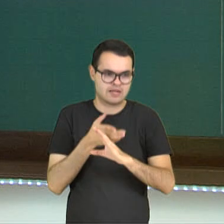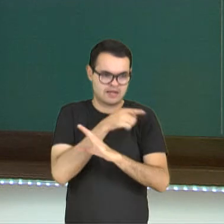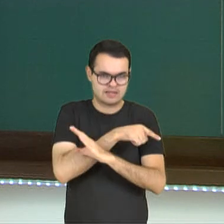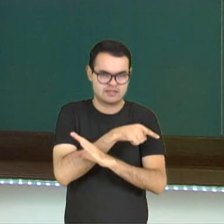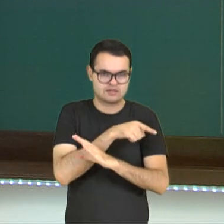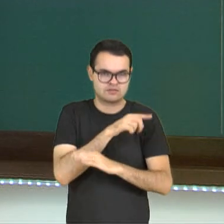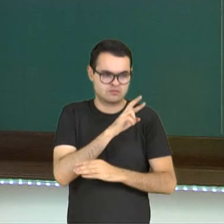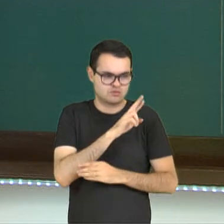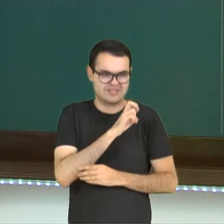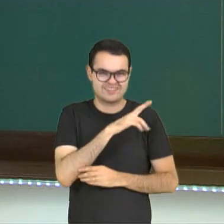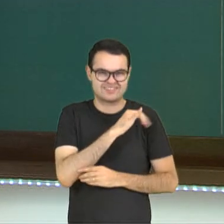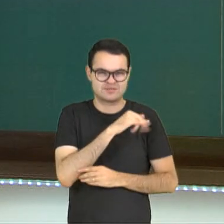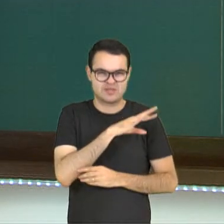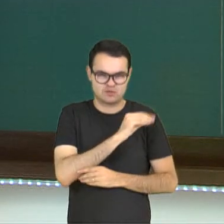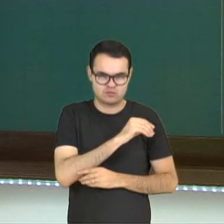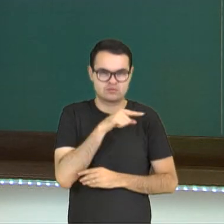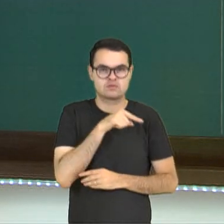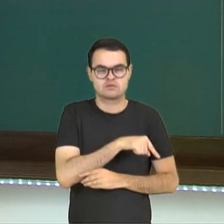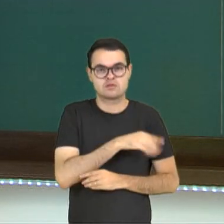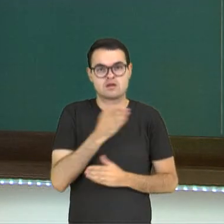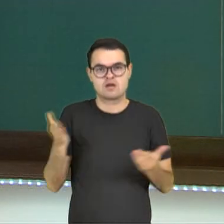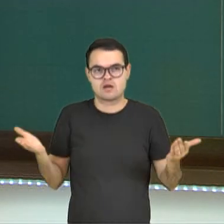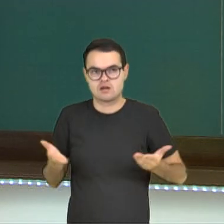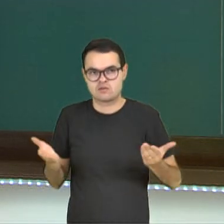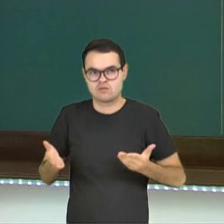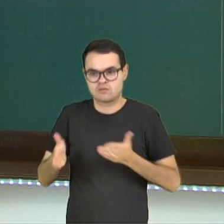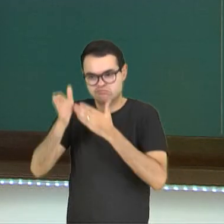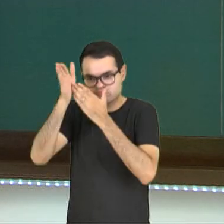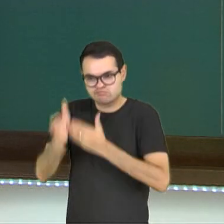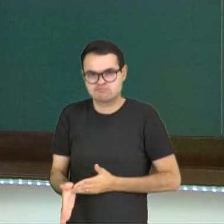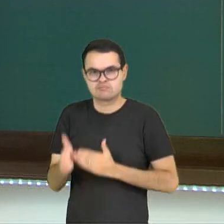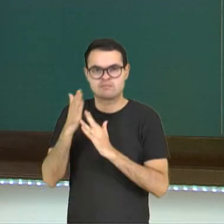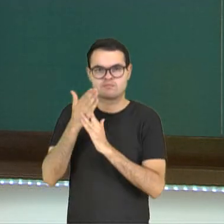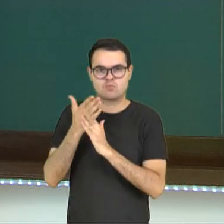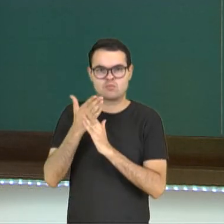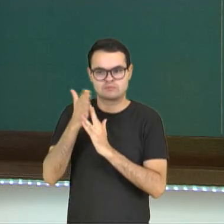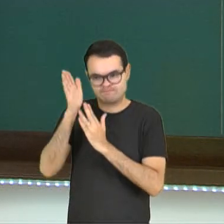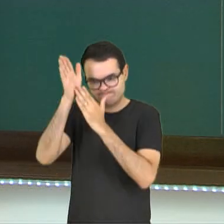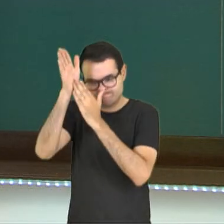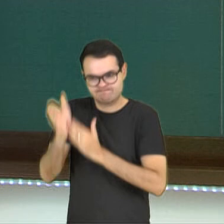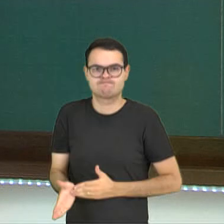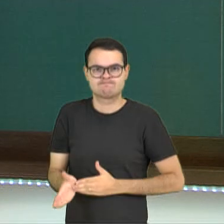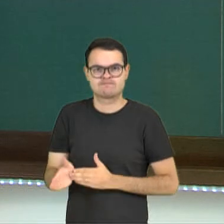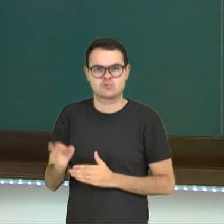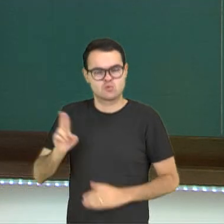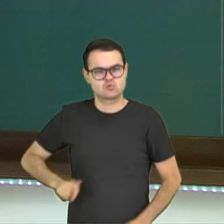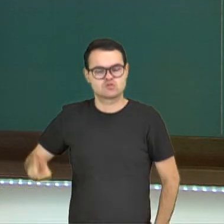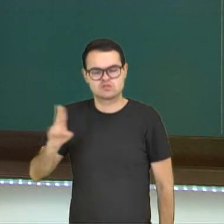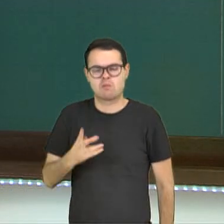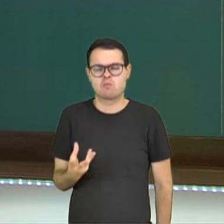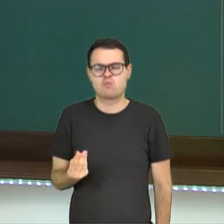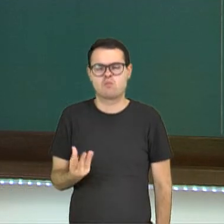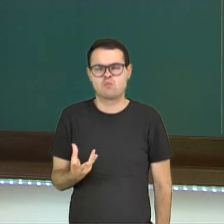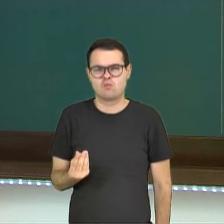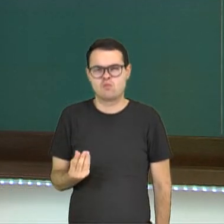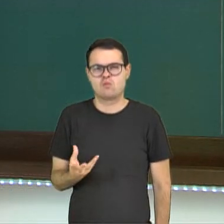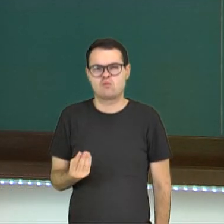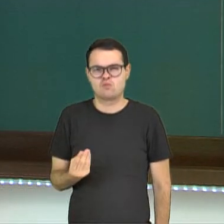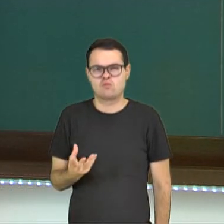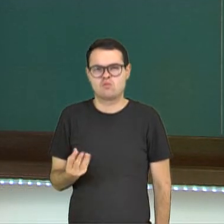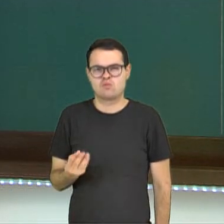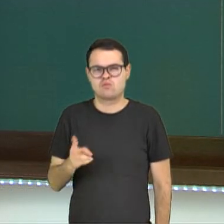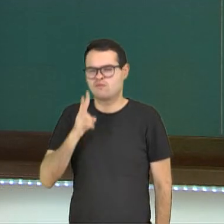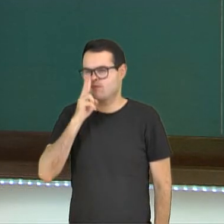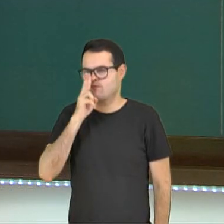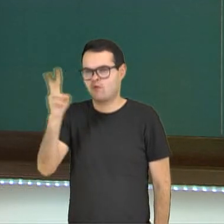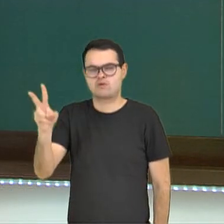Renascimento, do sombreamento, ela vai ser levada a ferro e fogo no Barroco, gente. Vai ser extremamente utilizado os fortes